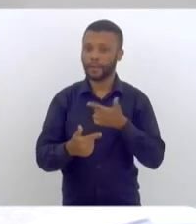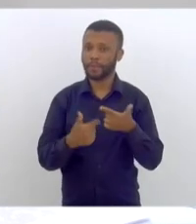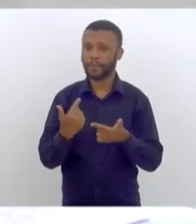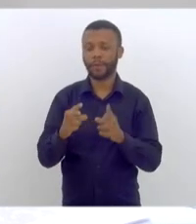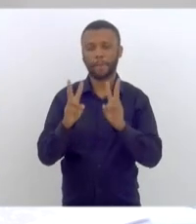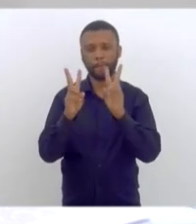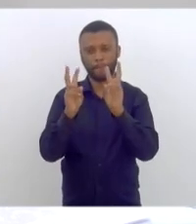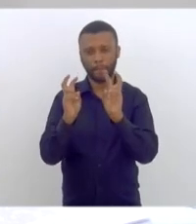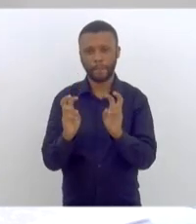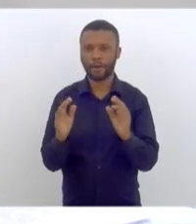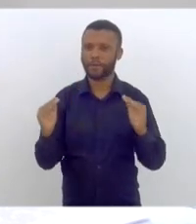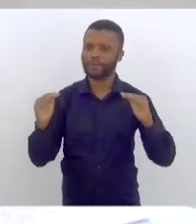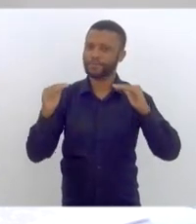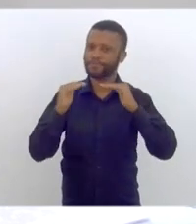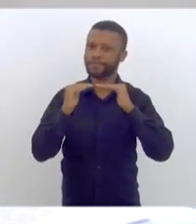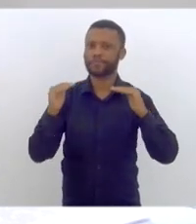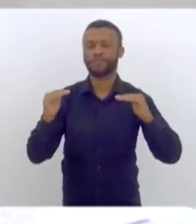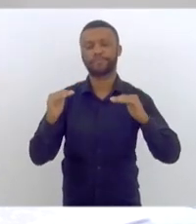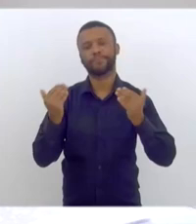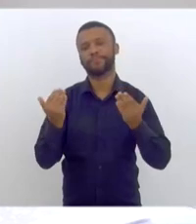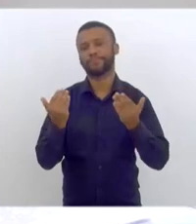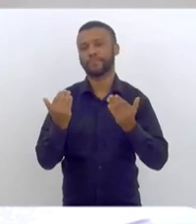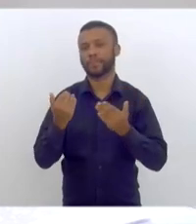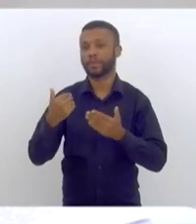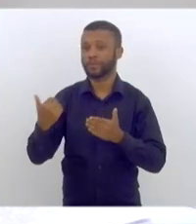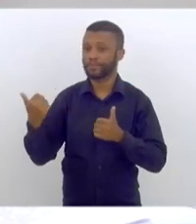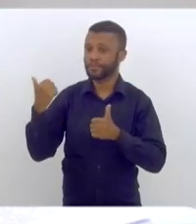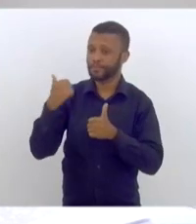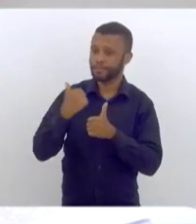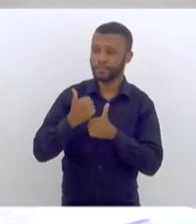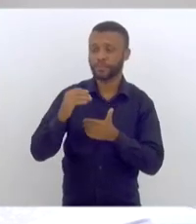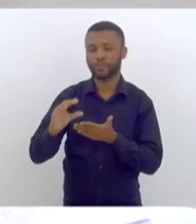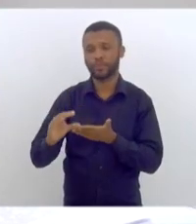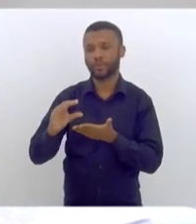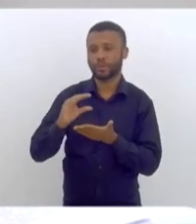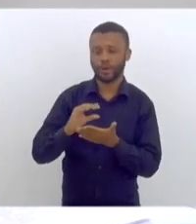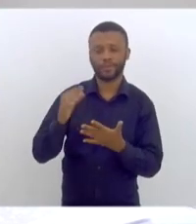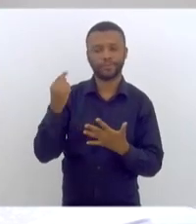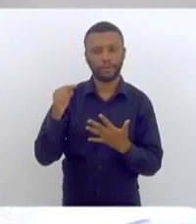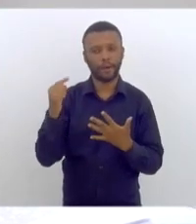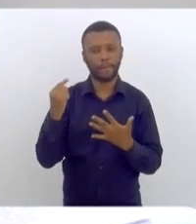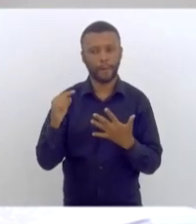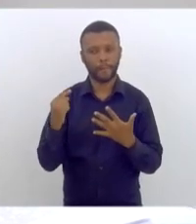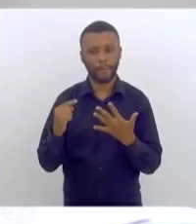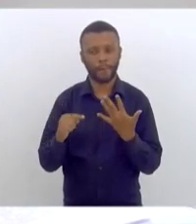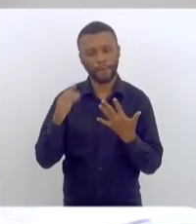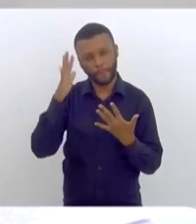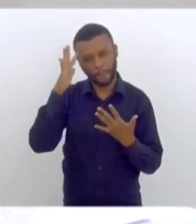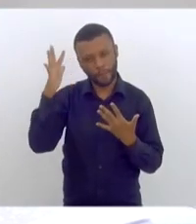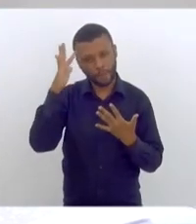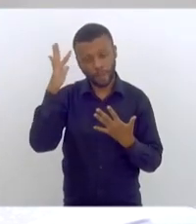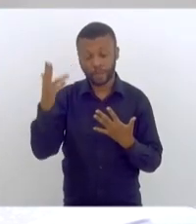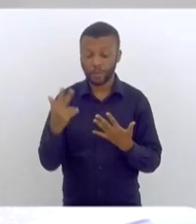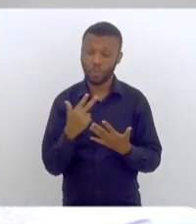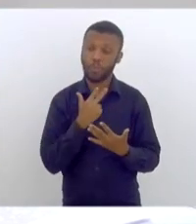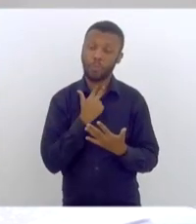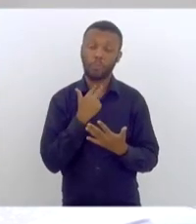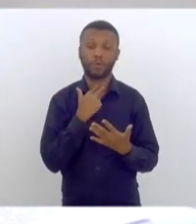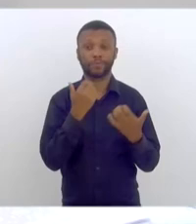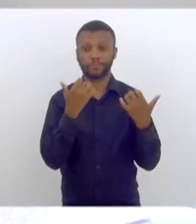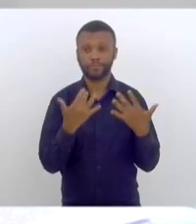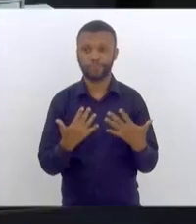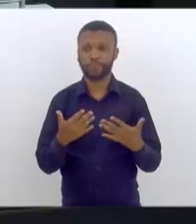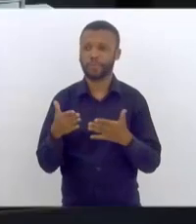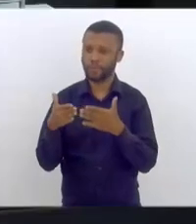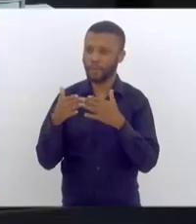da Equidade com a suplementação do recurso etc a gente pensar como pode fazer isso Pois